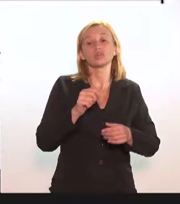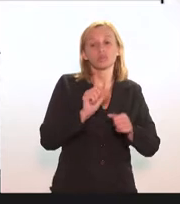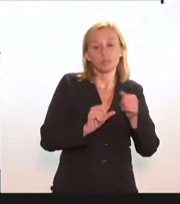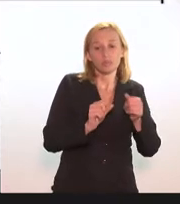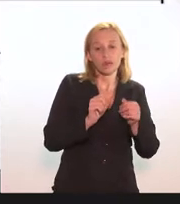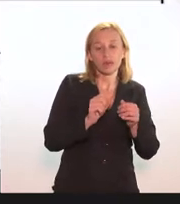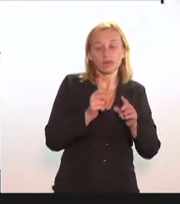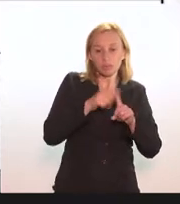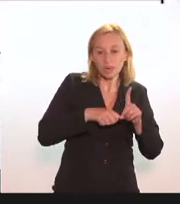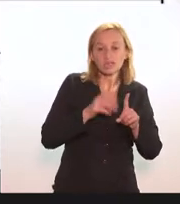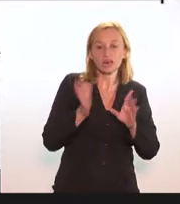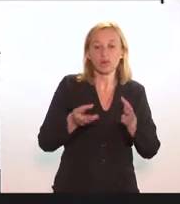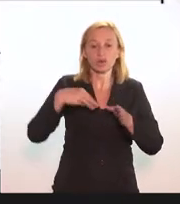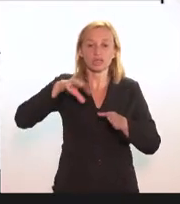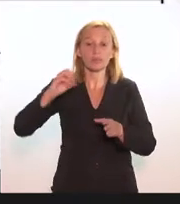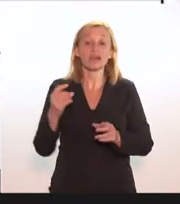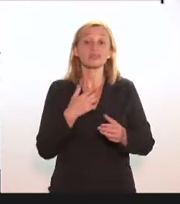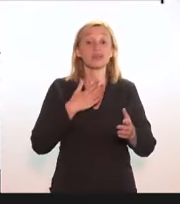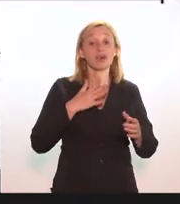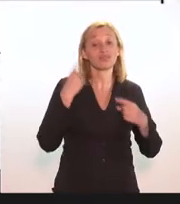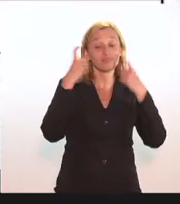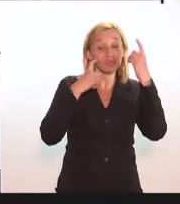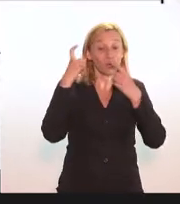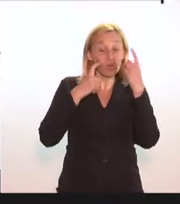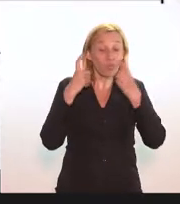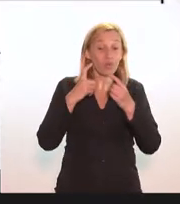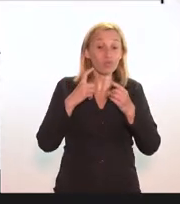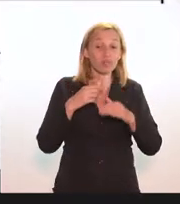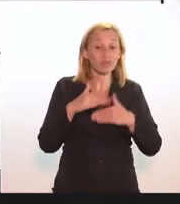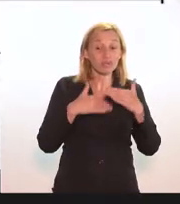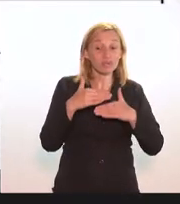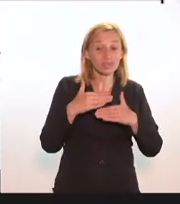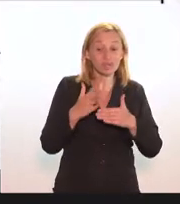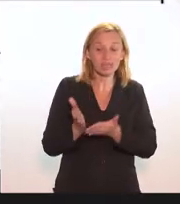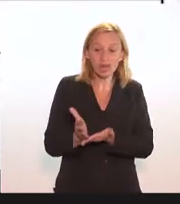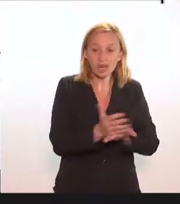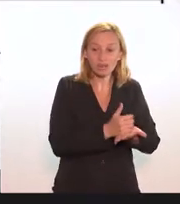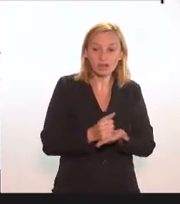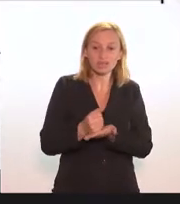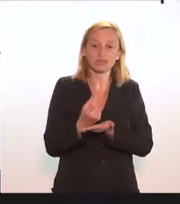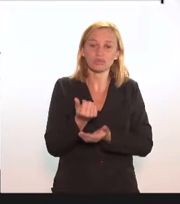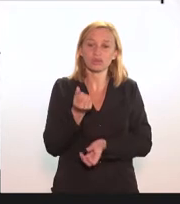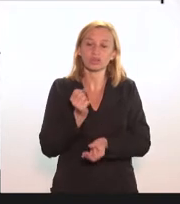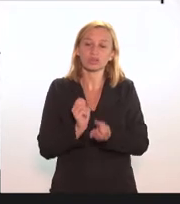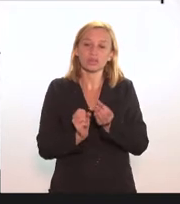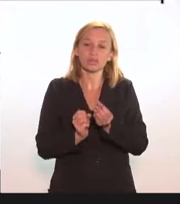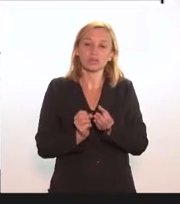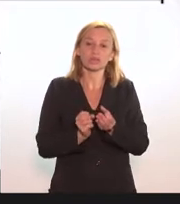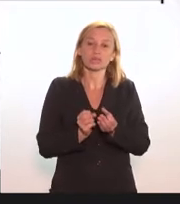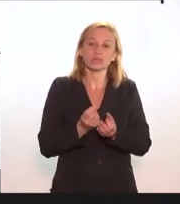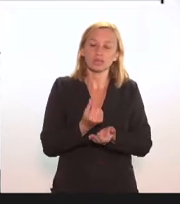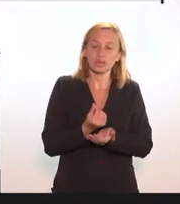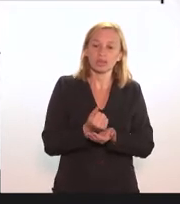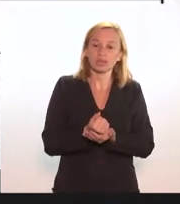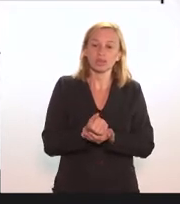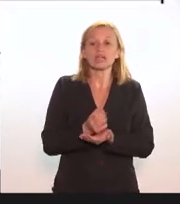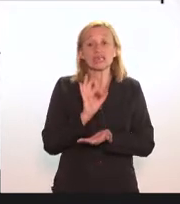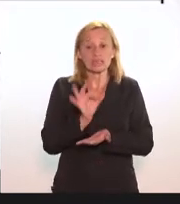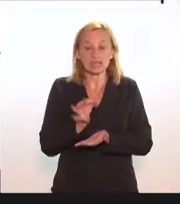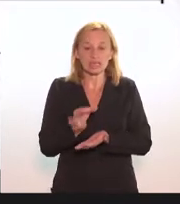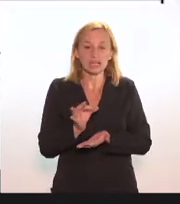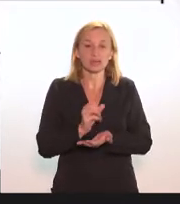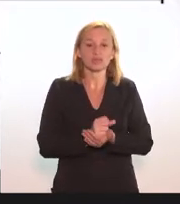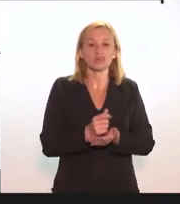agora. Então, assim, me preocupa o desempenho da arrecadação tributária por conta, obviamente,